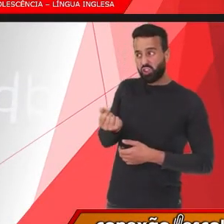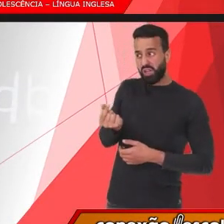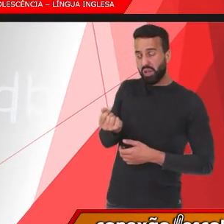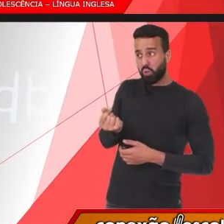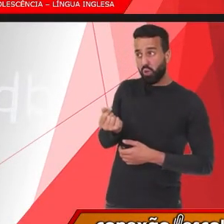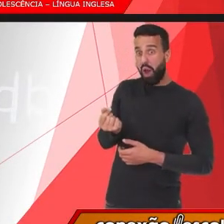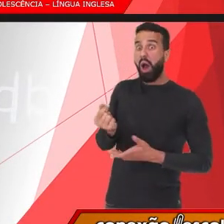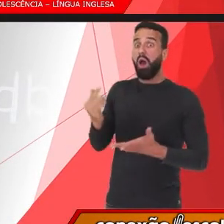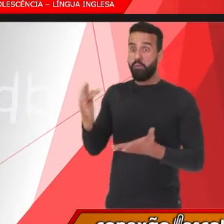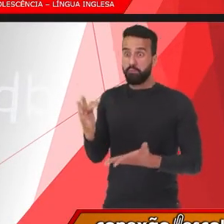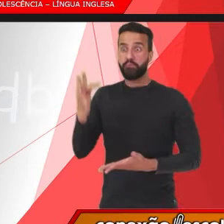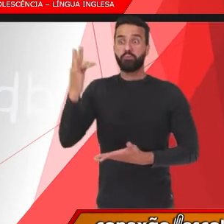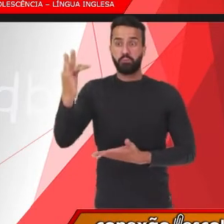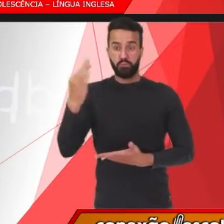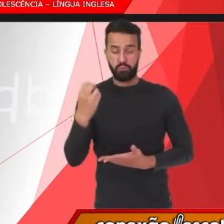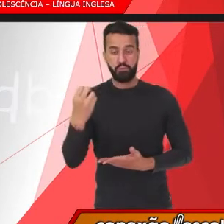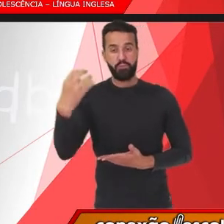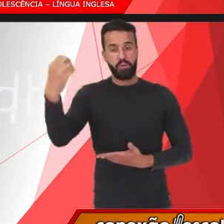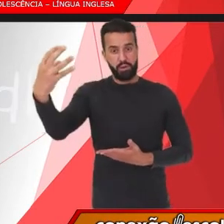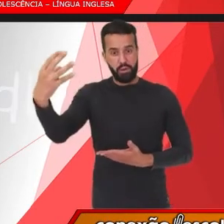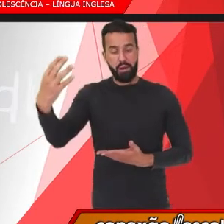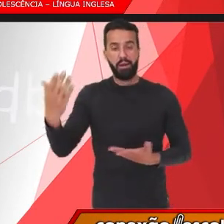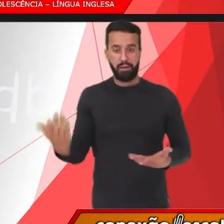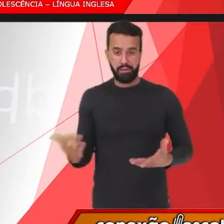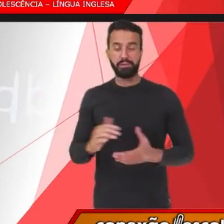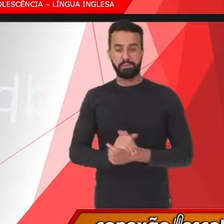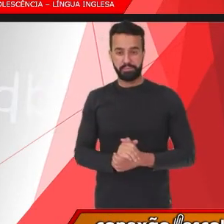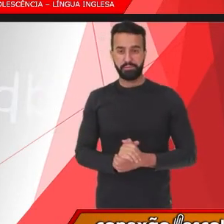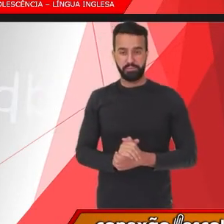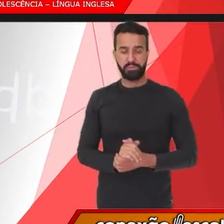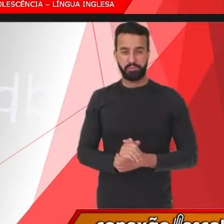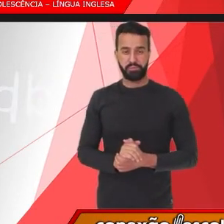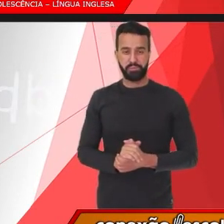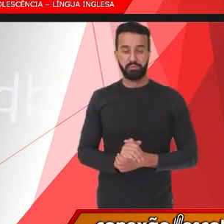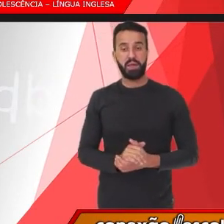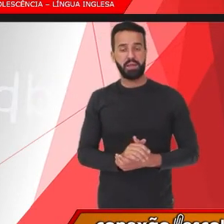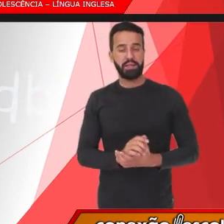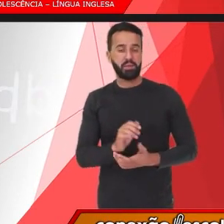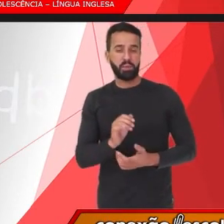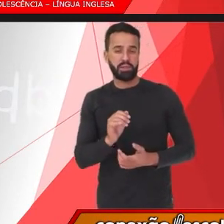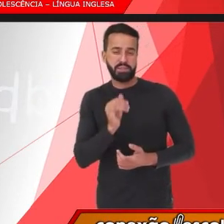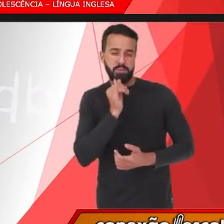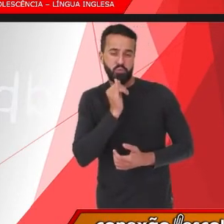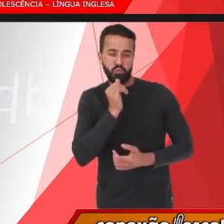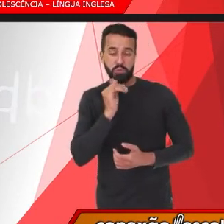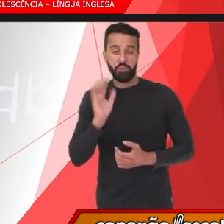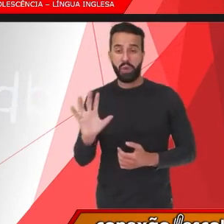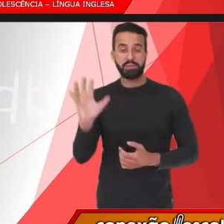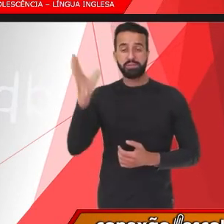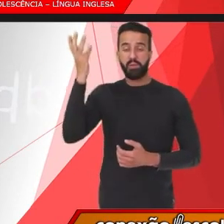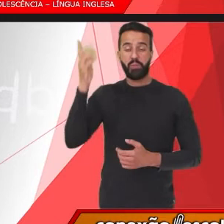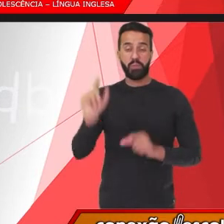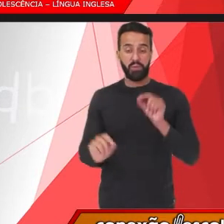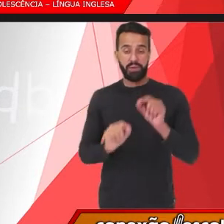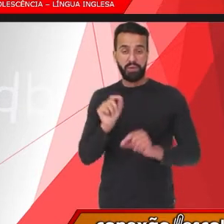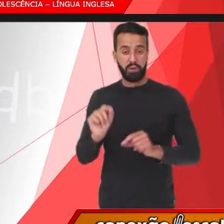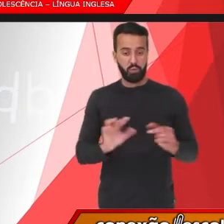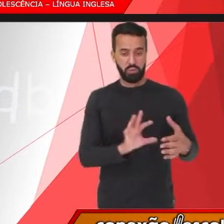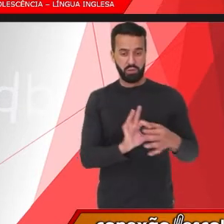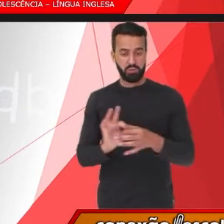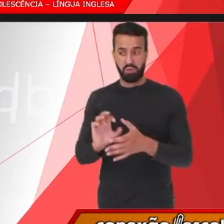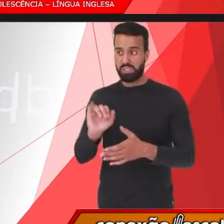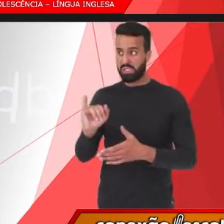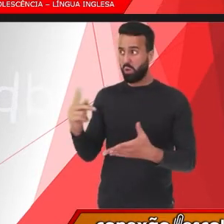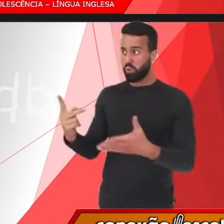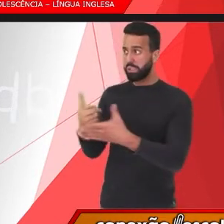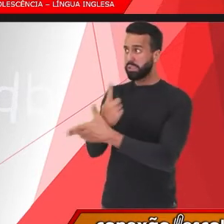no futuro ou nesse presente momento mudar, né? É aquela famosa situação, aquele famoso contexto. Se algo